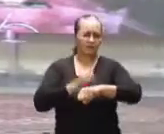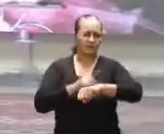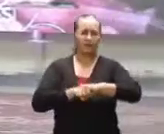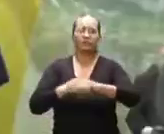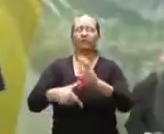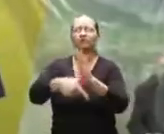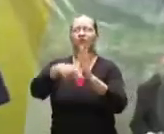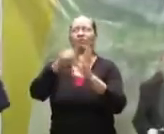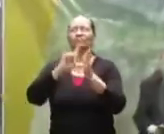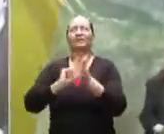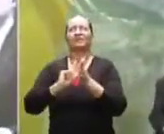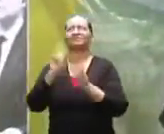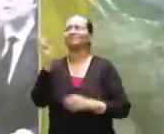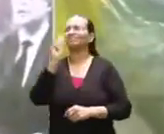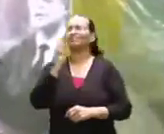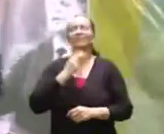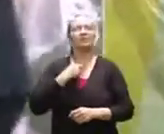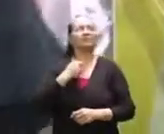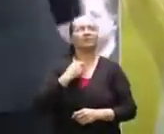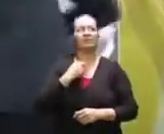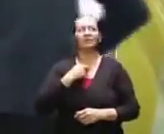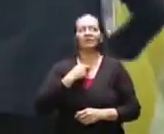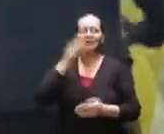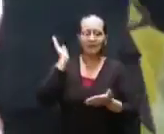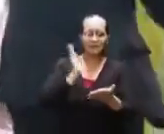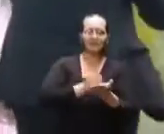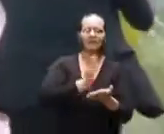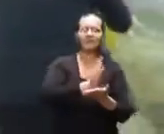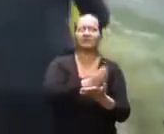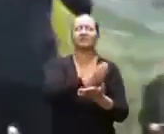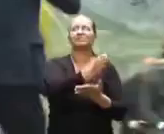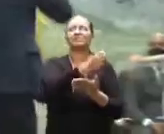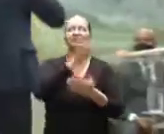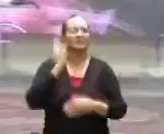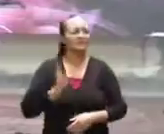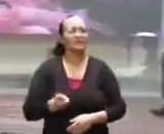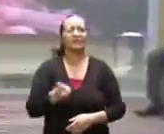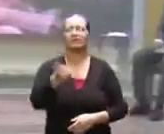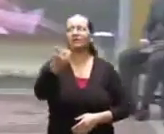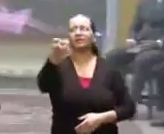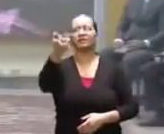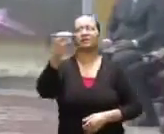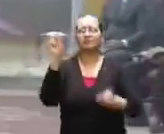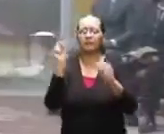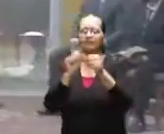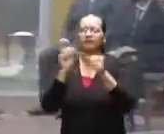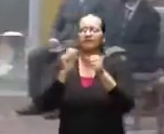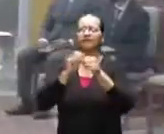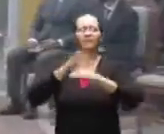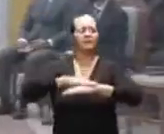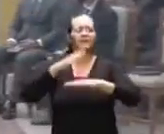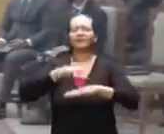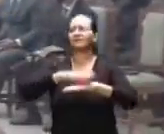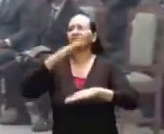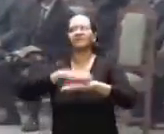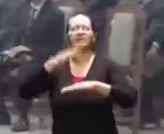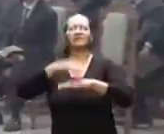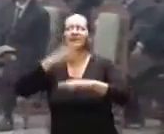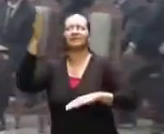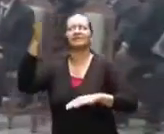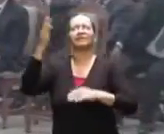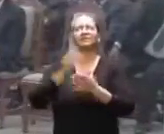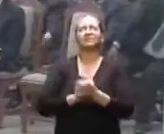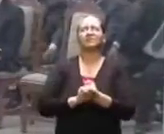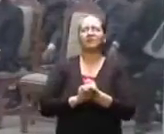É tempo de seguir. É tempo de continuar. Faça mais. Faça mais. Se você está dando